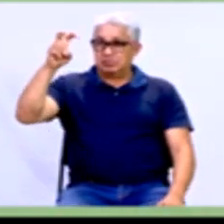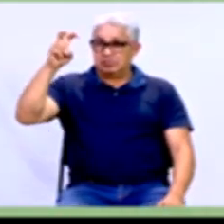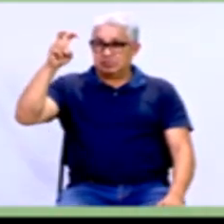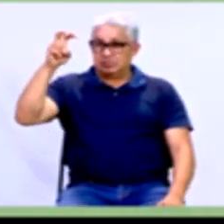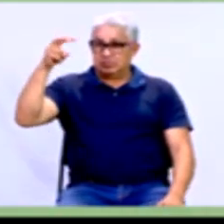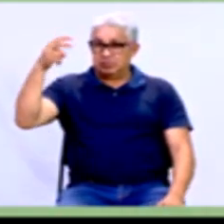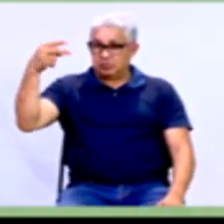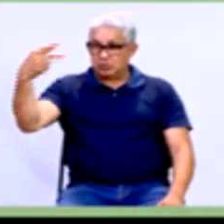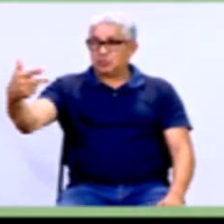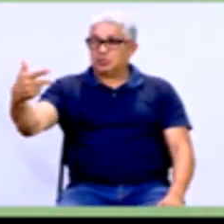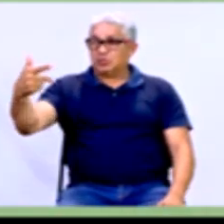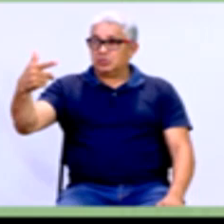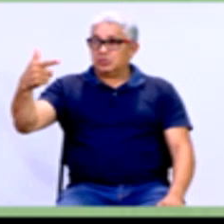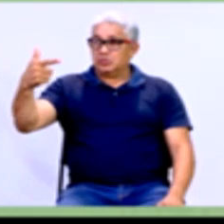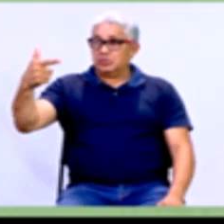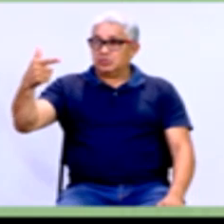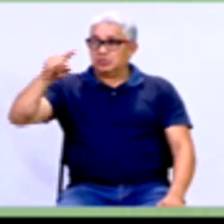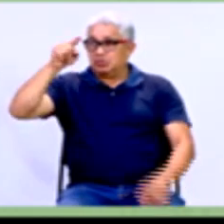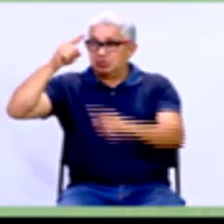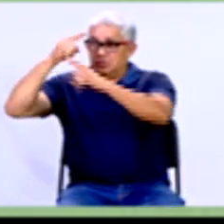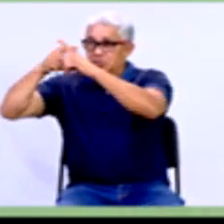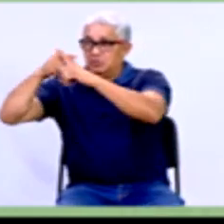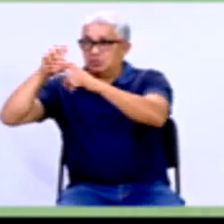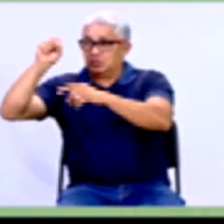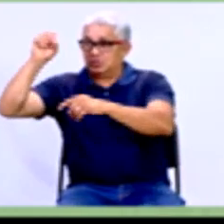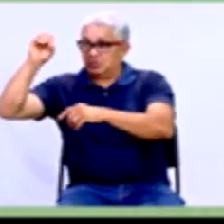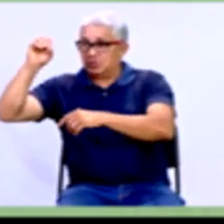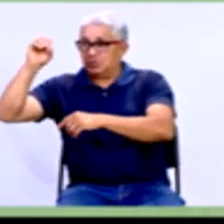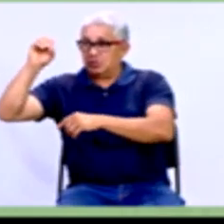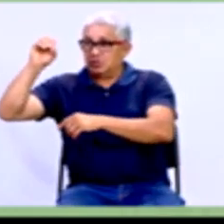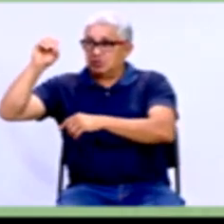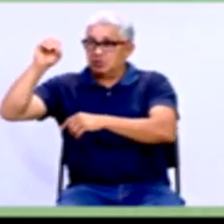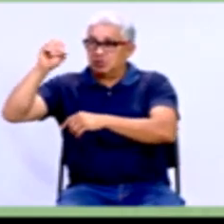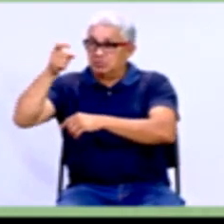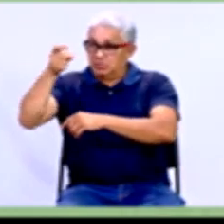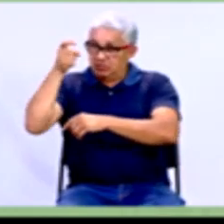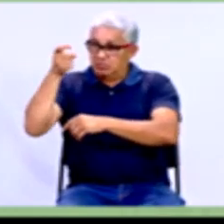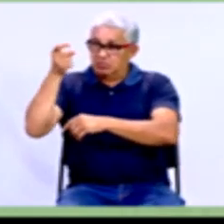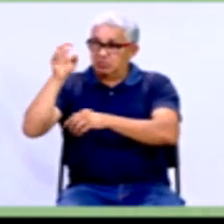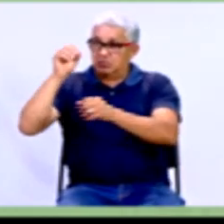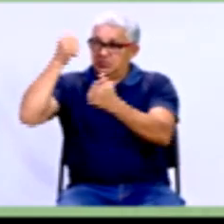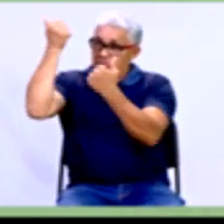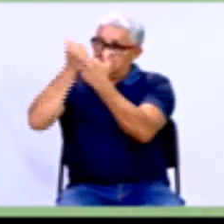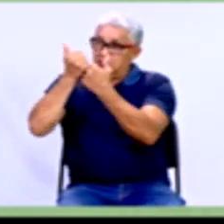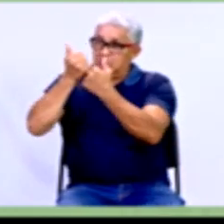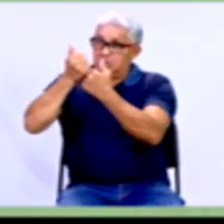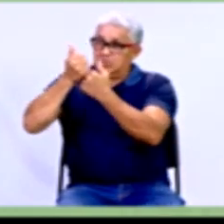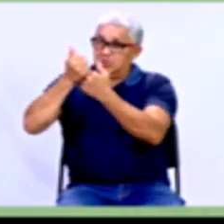Vezes X. X é o número que eu vou usar, que no caso aqui é 80 vestidos,